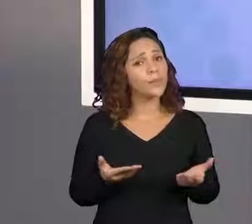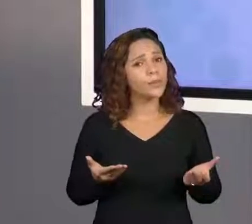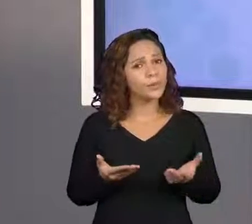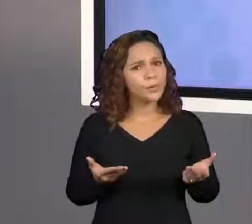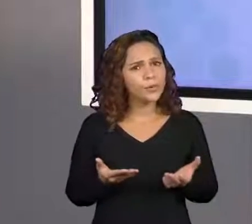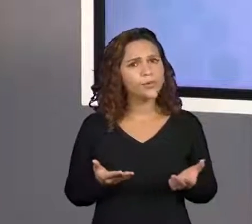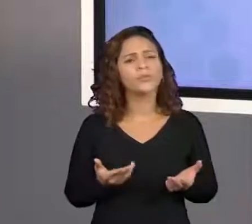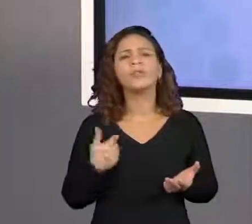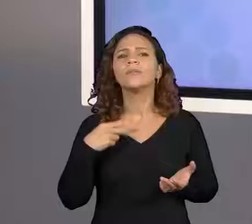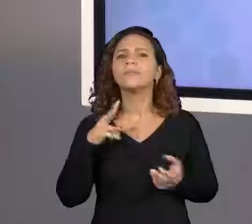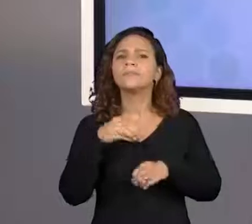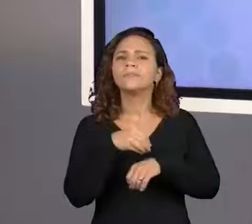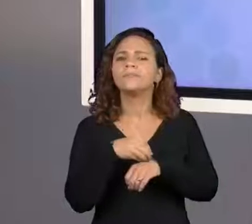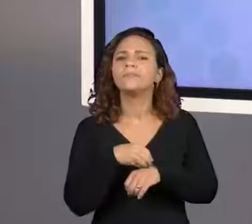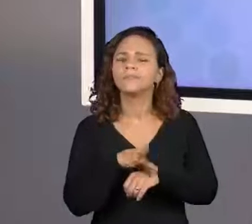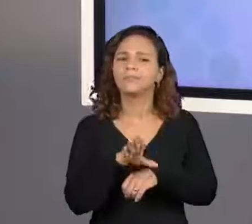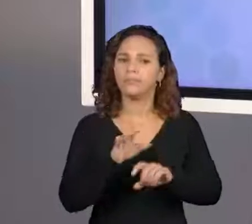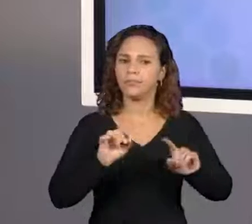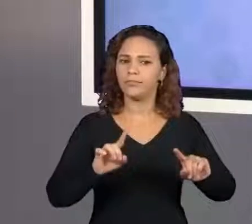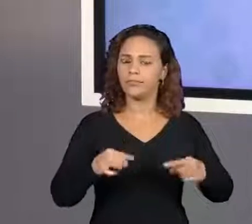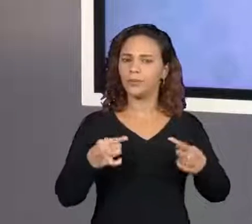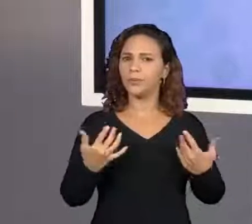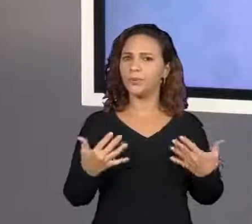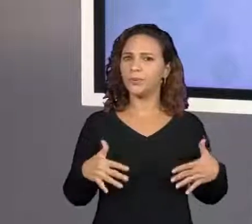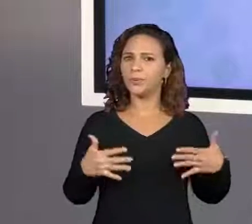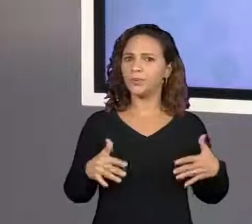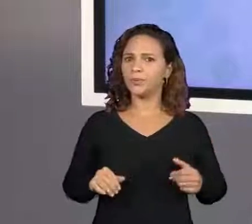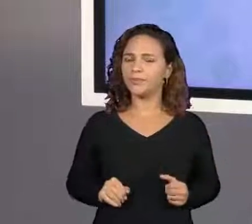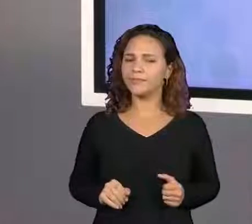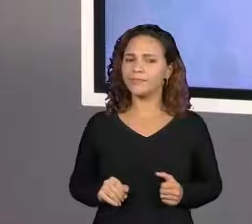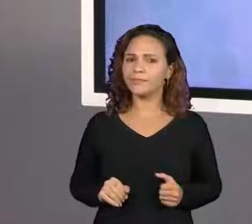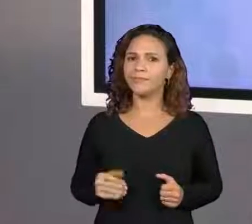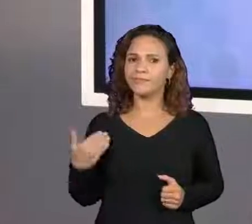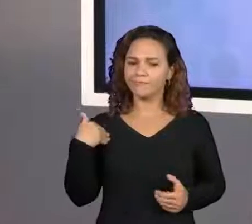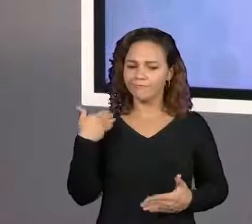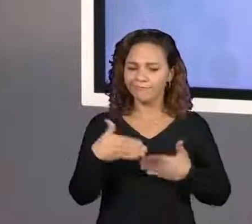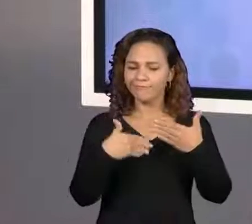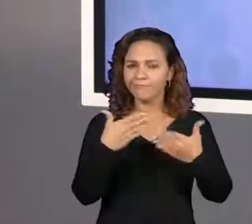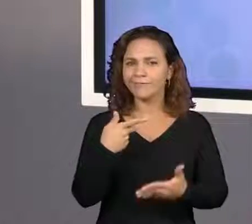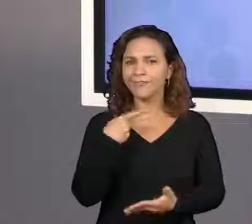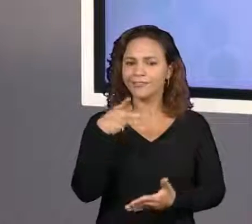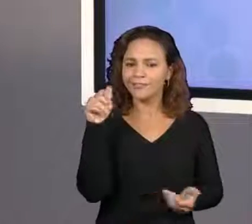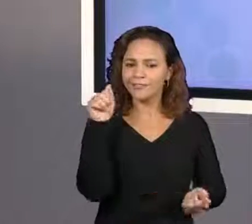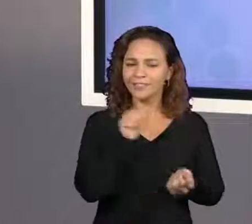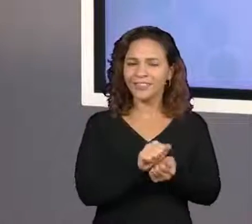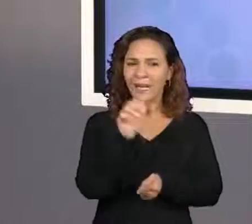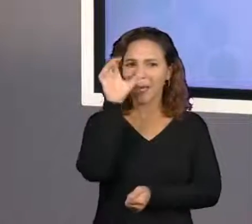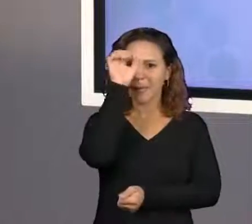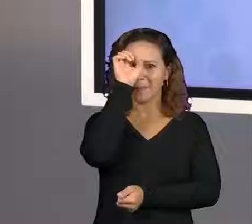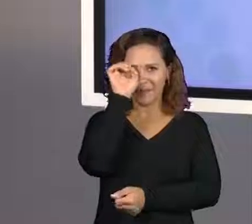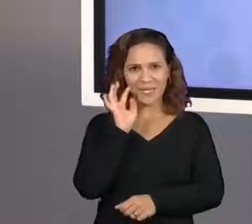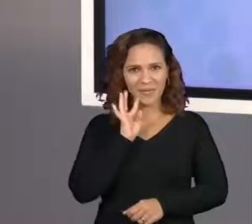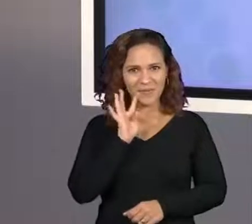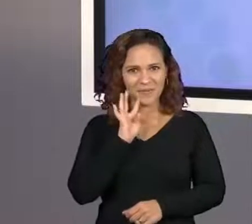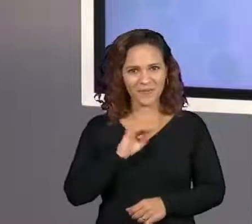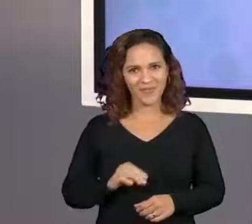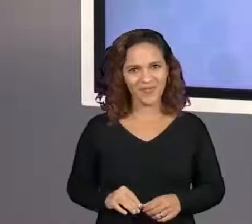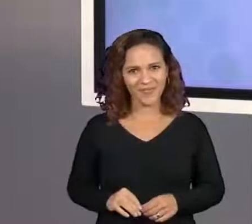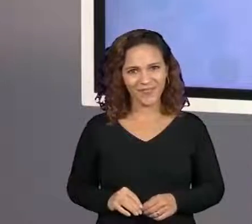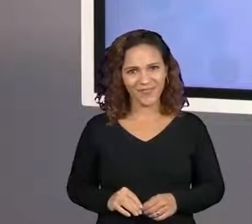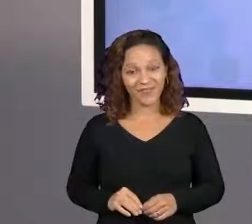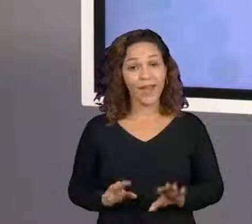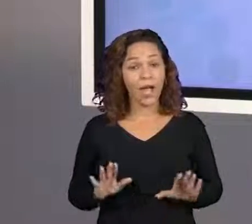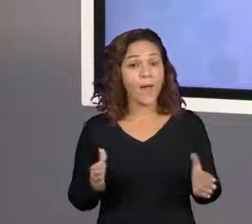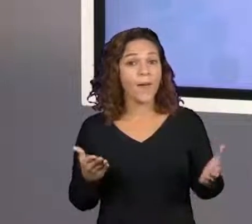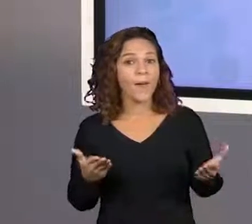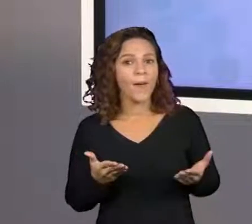eu sempre digo que a gente tem alguns desafios e vamos aprender juntinhos. Muito legal, né? E